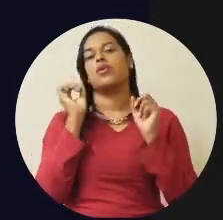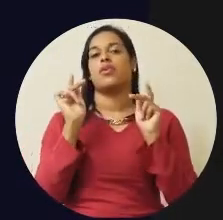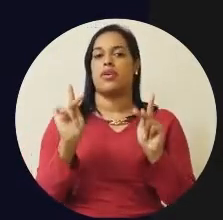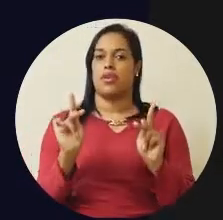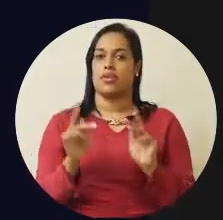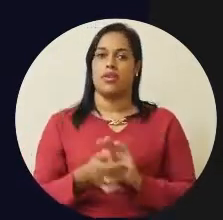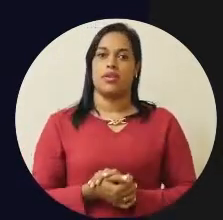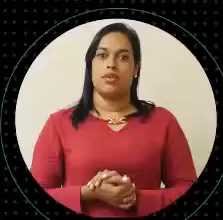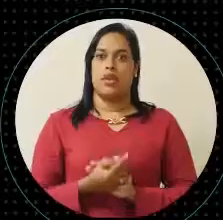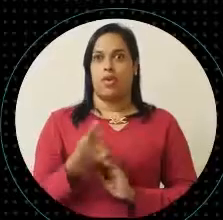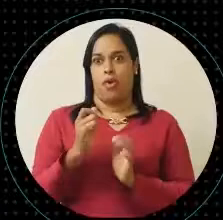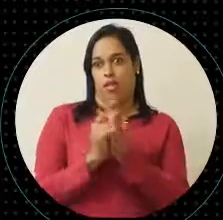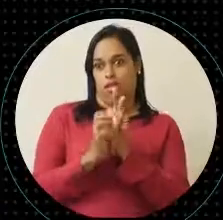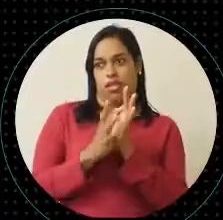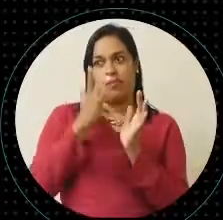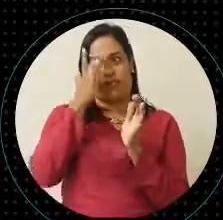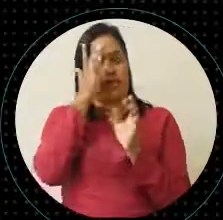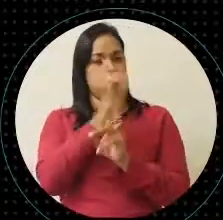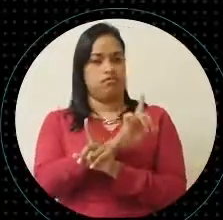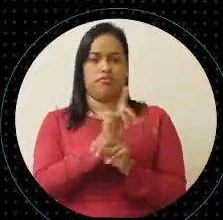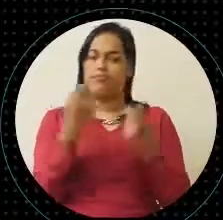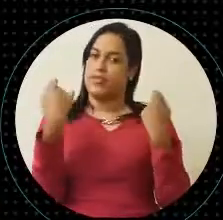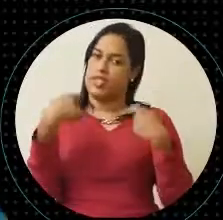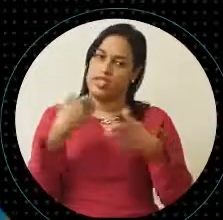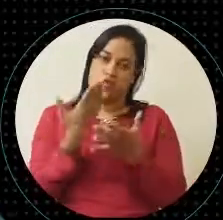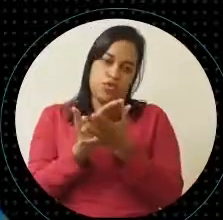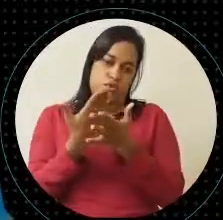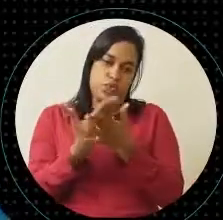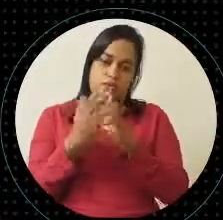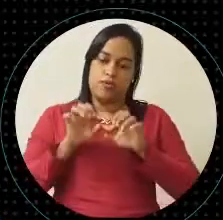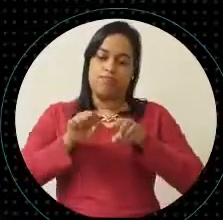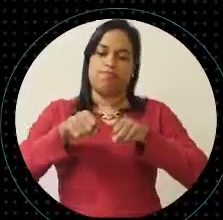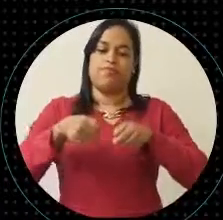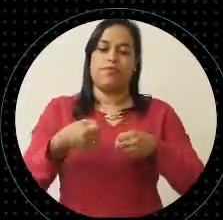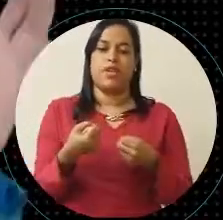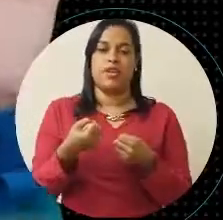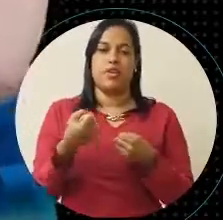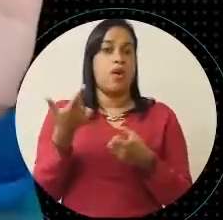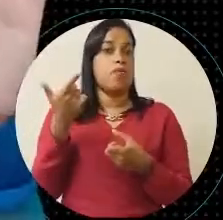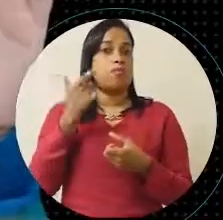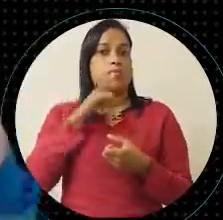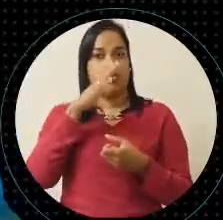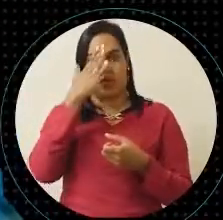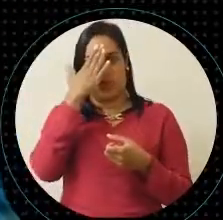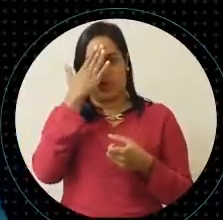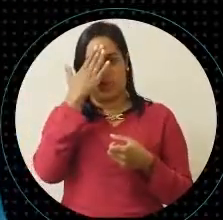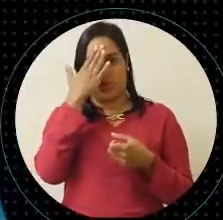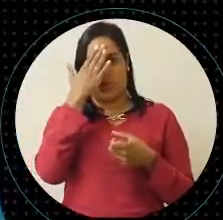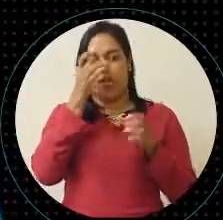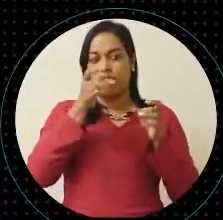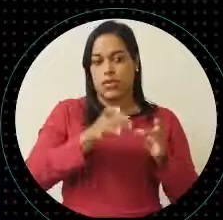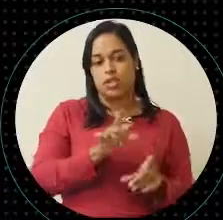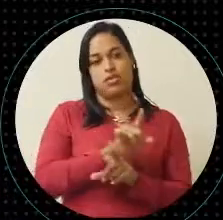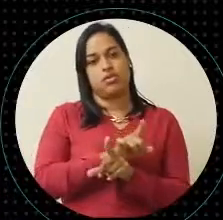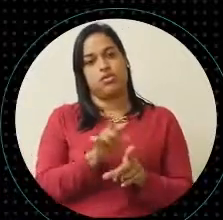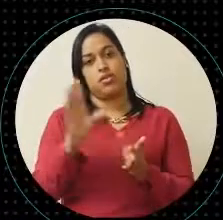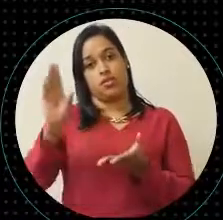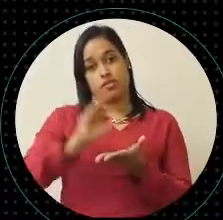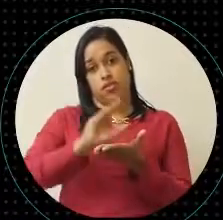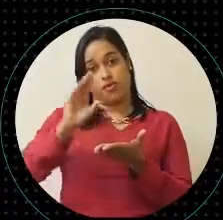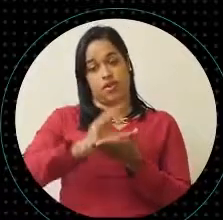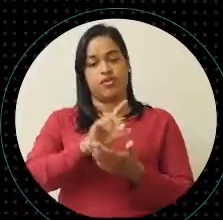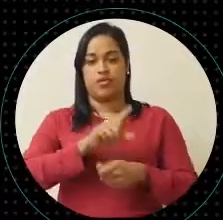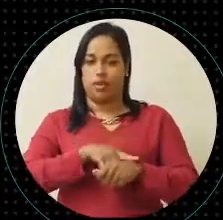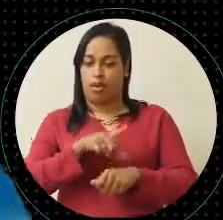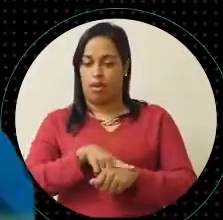é uma tarefa fácil não, precisa de muito estudo, muita dedicação para você chegar no entendimento, mas não desista. Quanto mais você investe em tempo